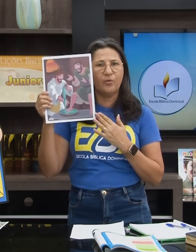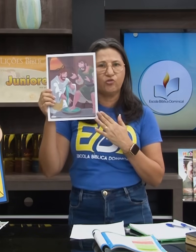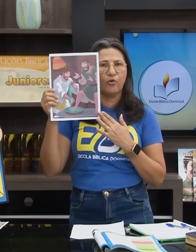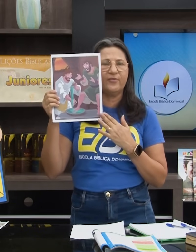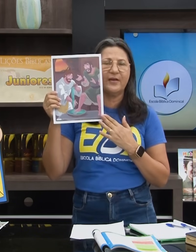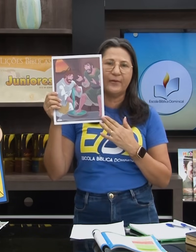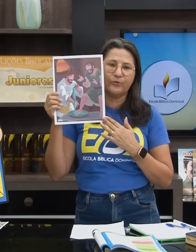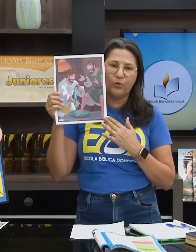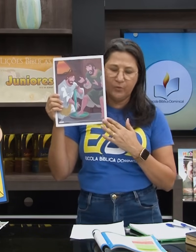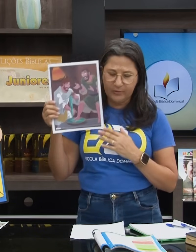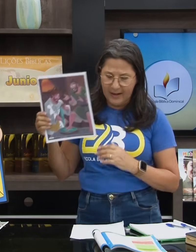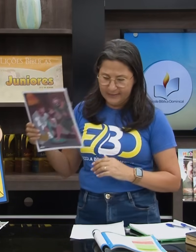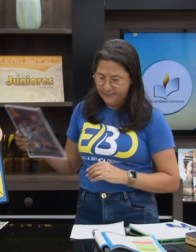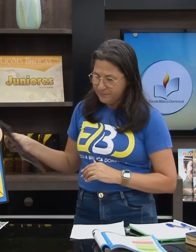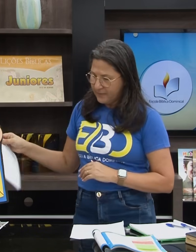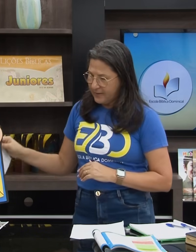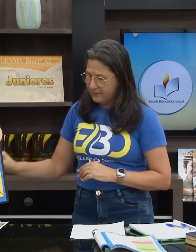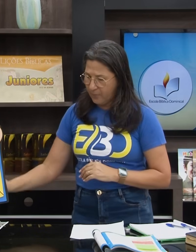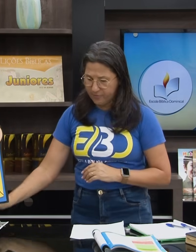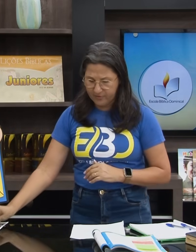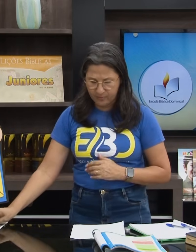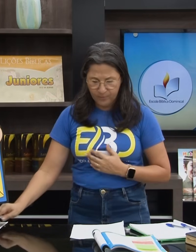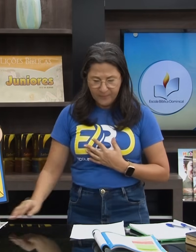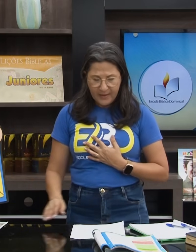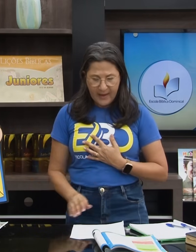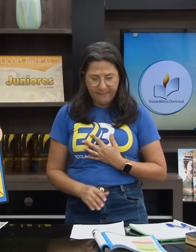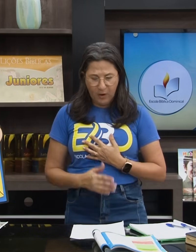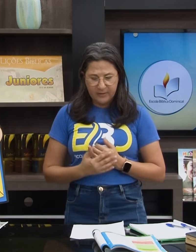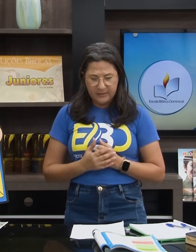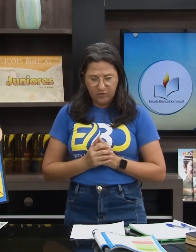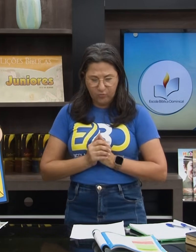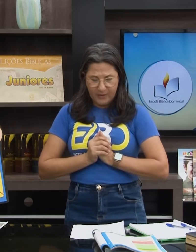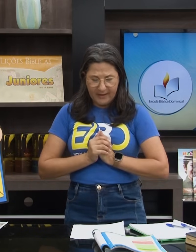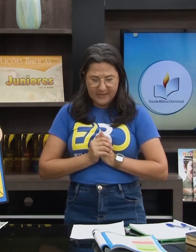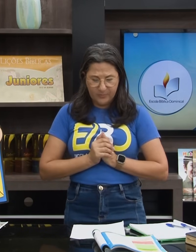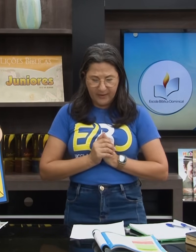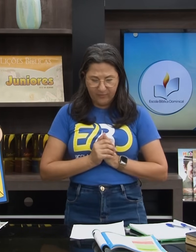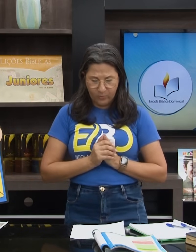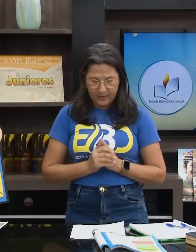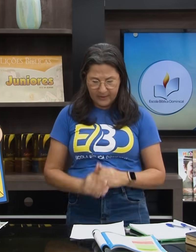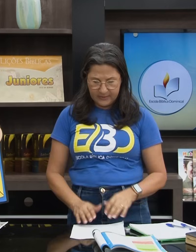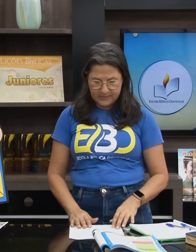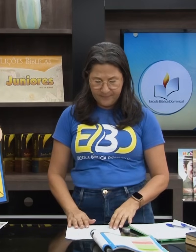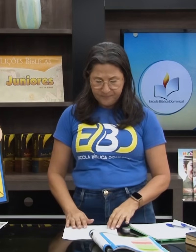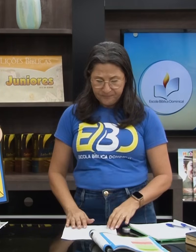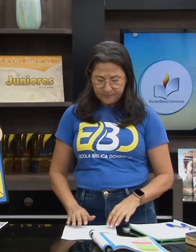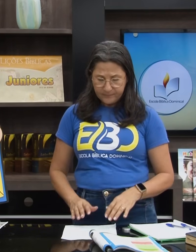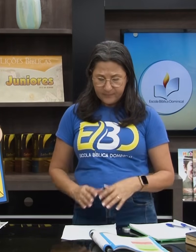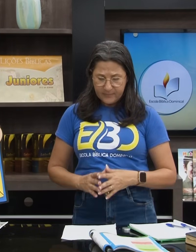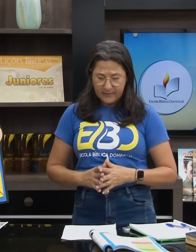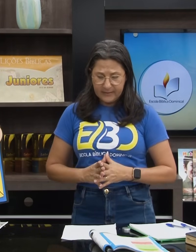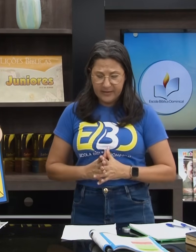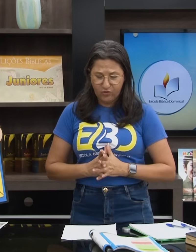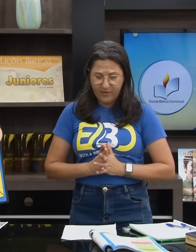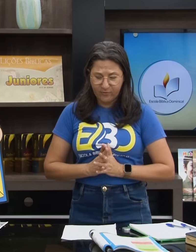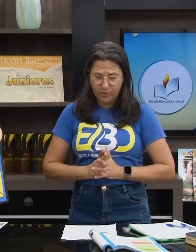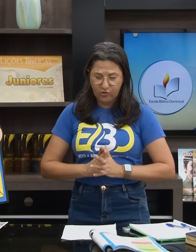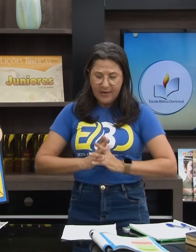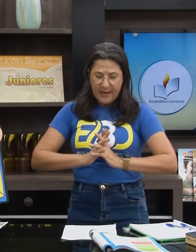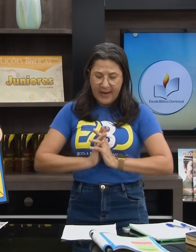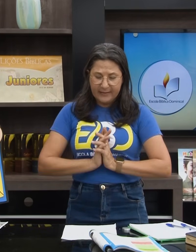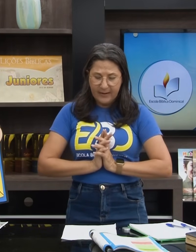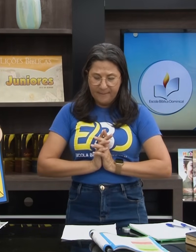Jesus demonstrou Esse ato de humildade então professor é importante explicar isso para sua criança que